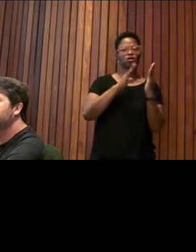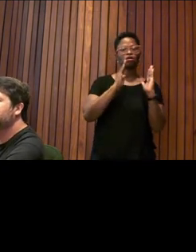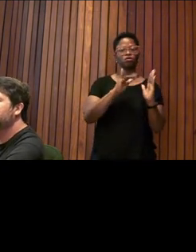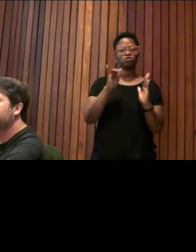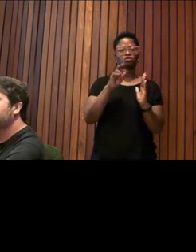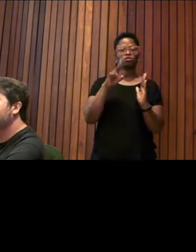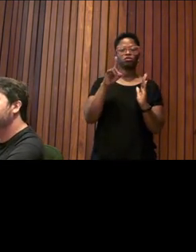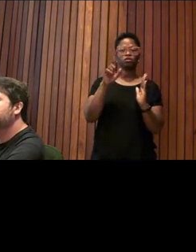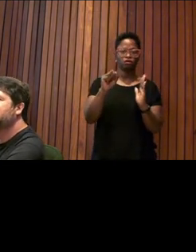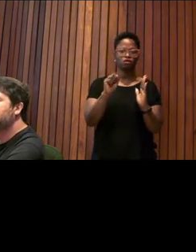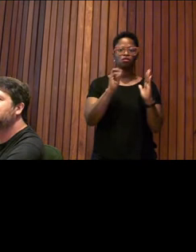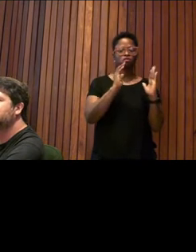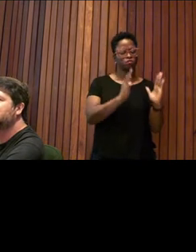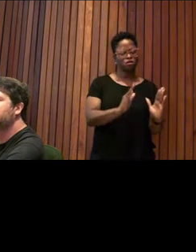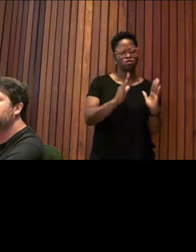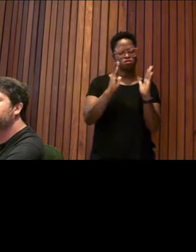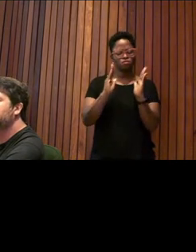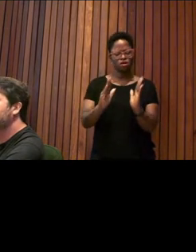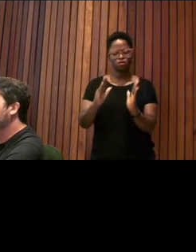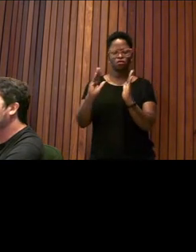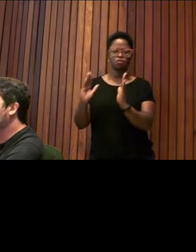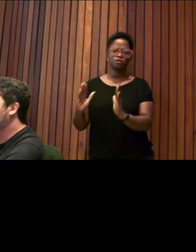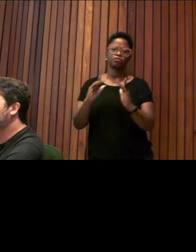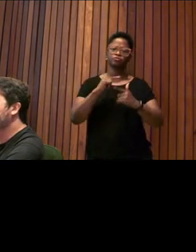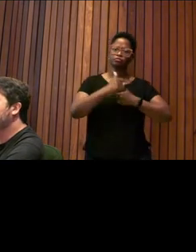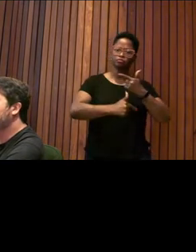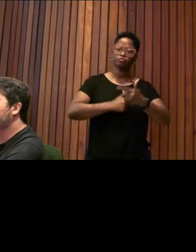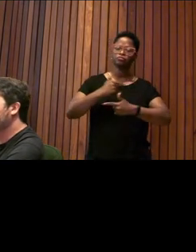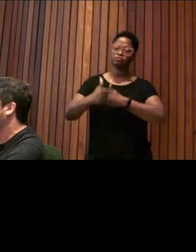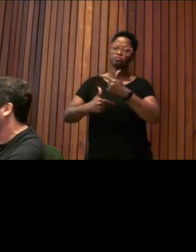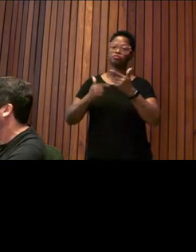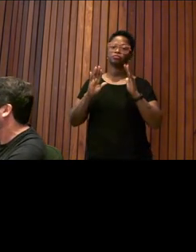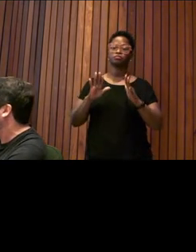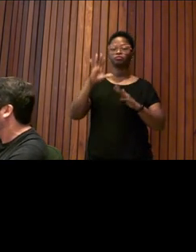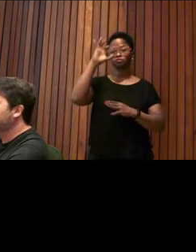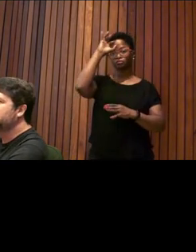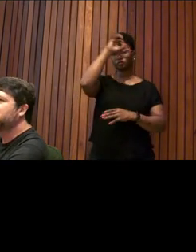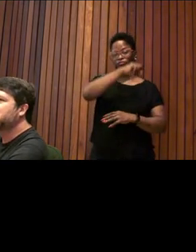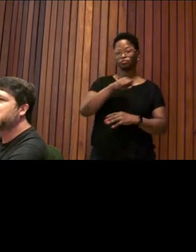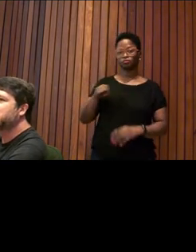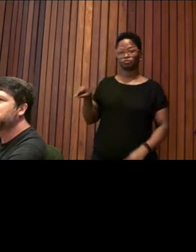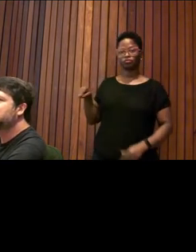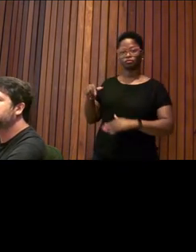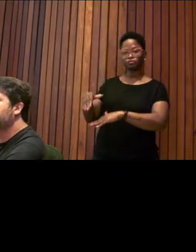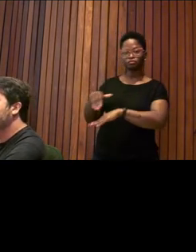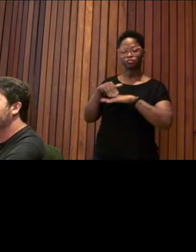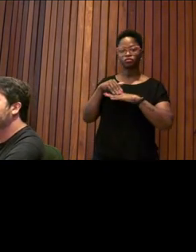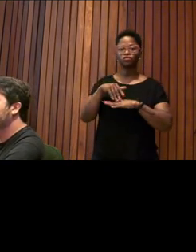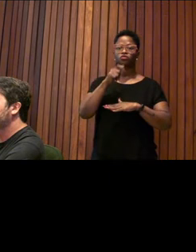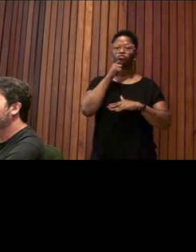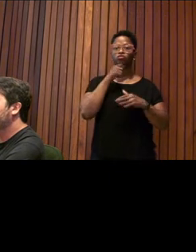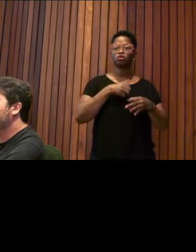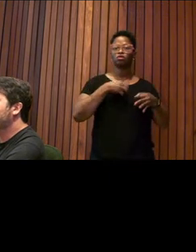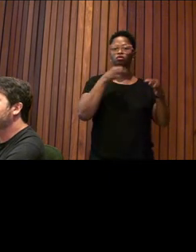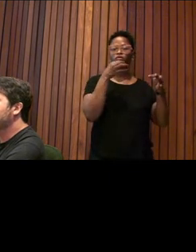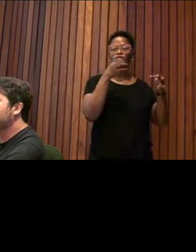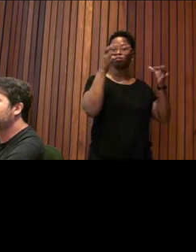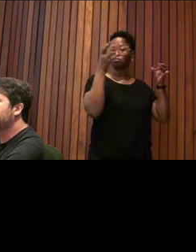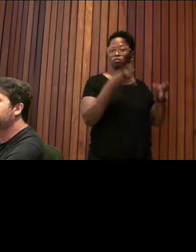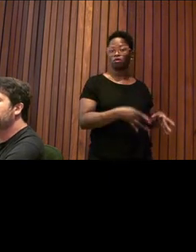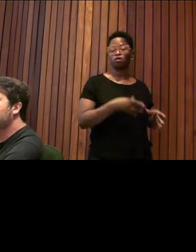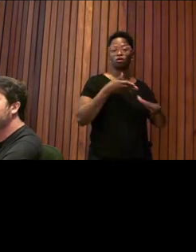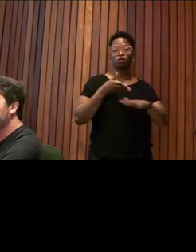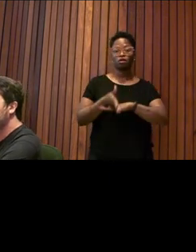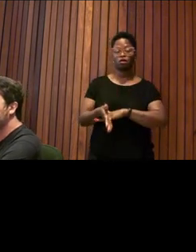jornadas, e cada jornada de trabalho é um aprendizado, como o Alex está falando. A gente não sai dali. A gente